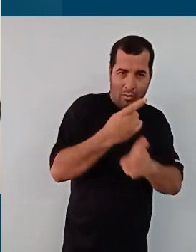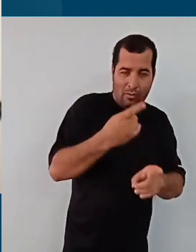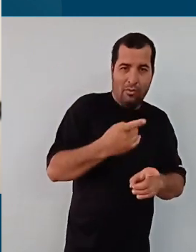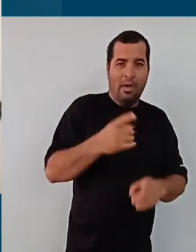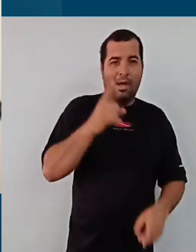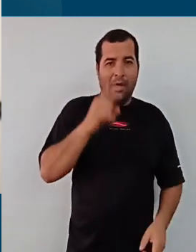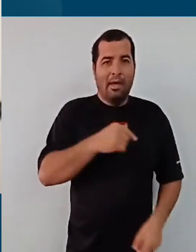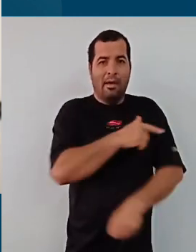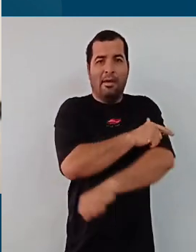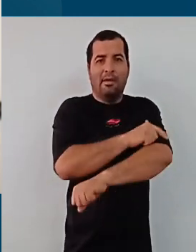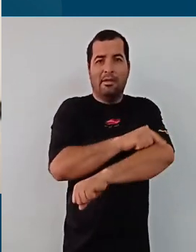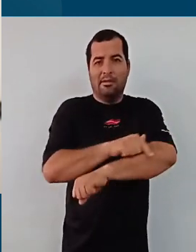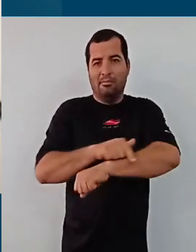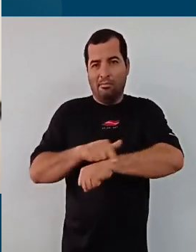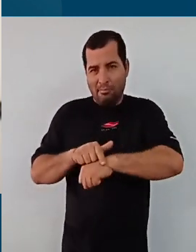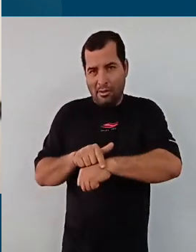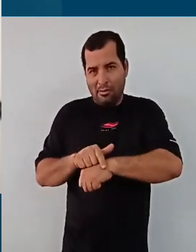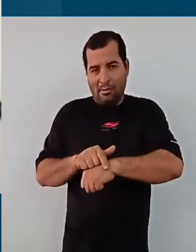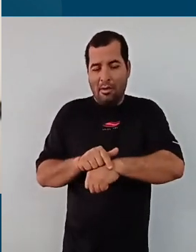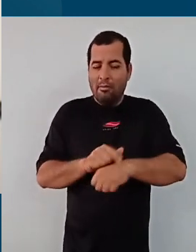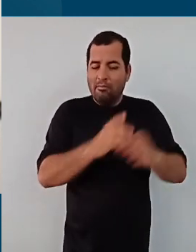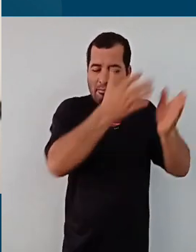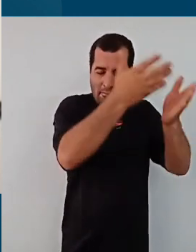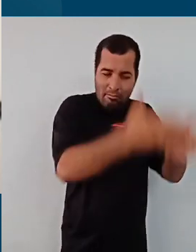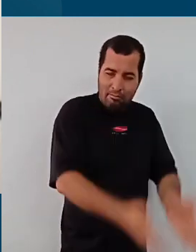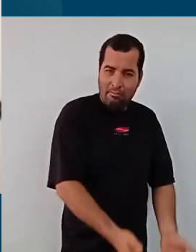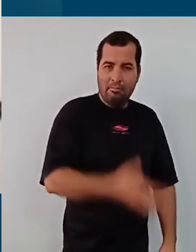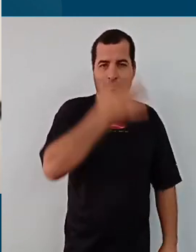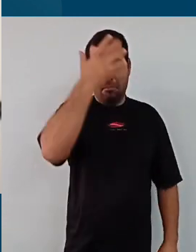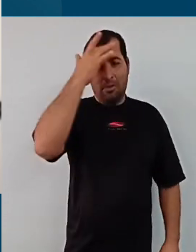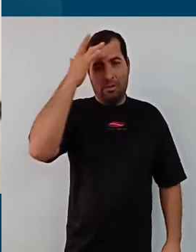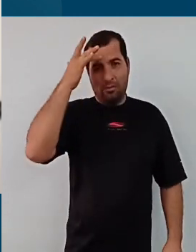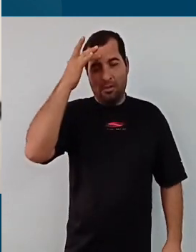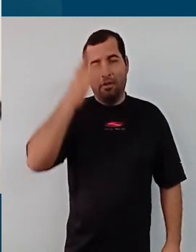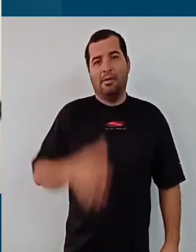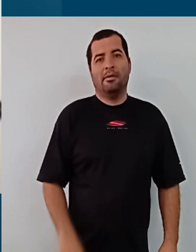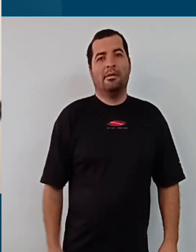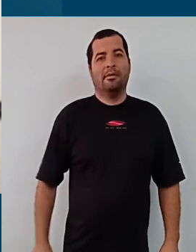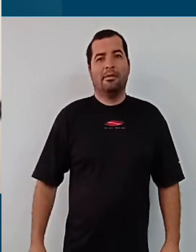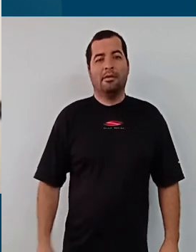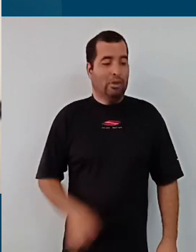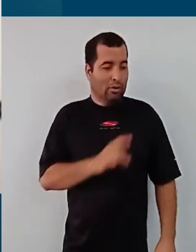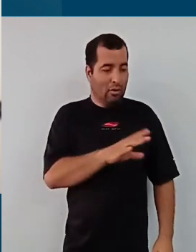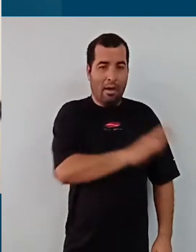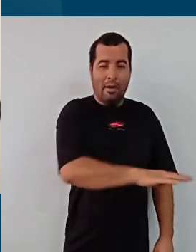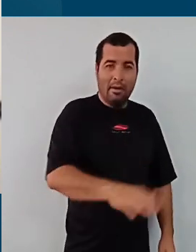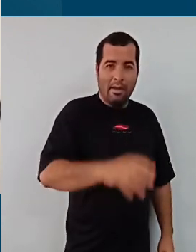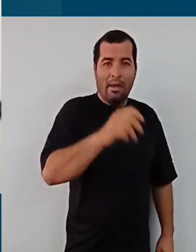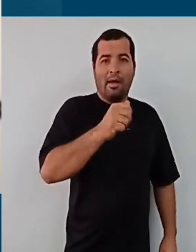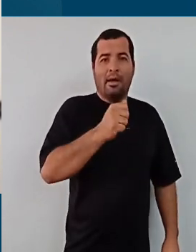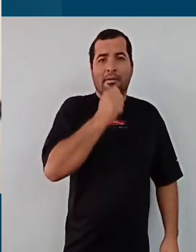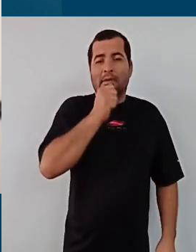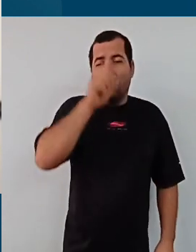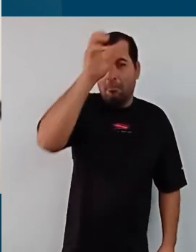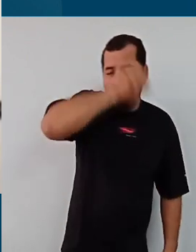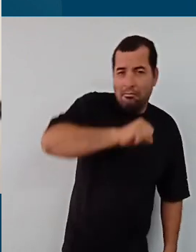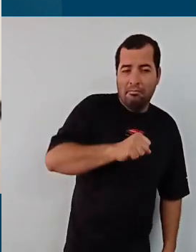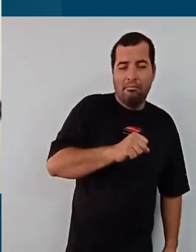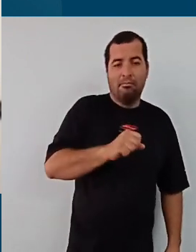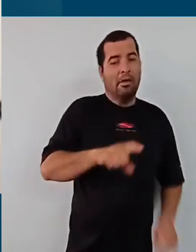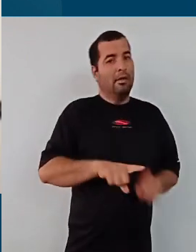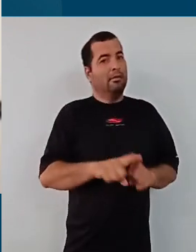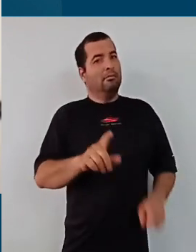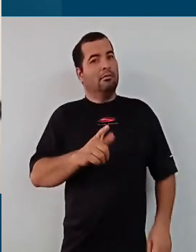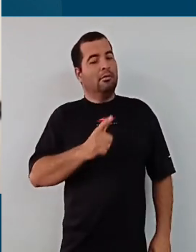no respeito à condição humana e tudo mais, não é pensar só aquilo que as crianças não aprenderam, mas é ter